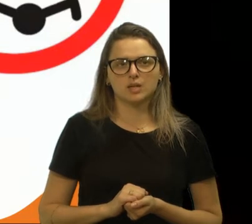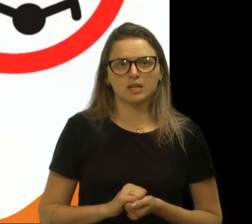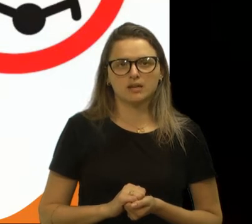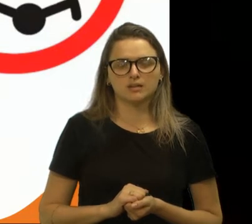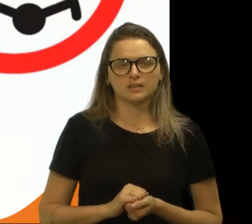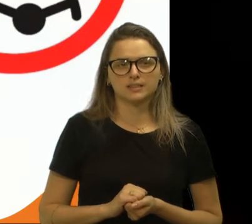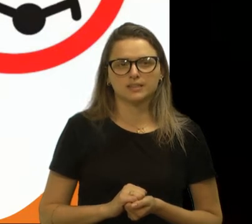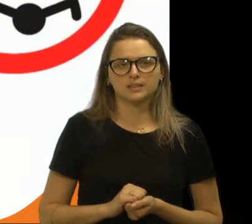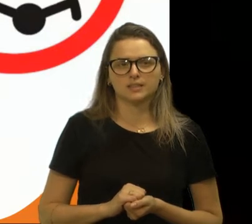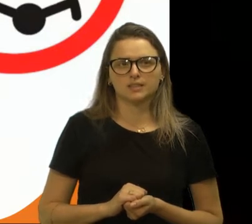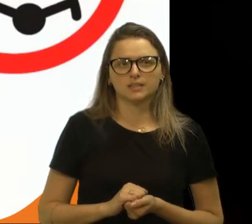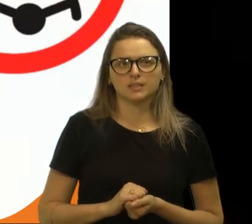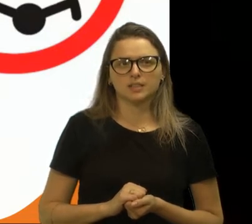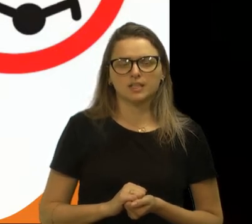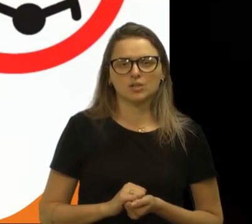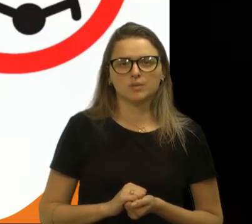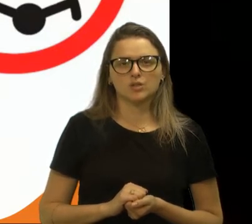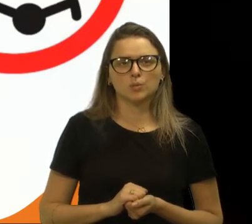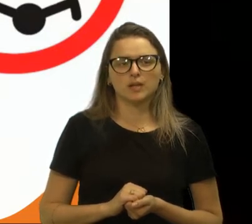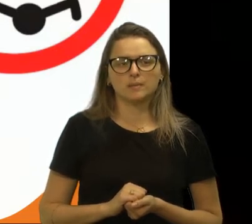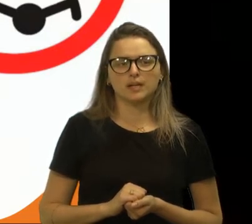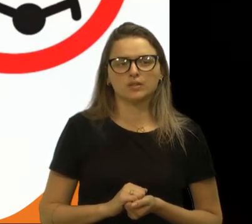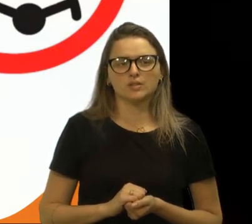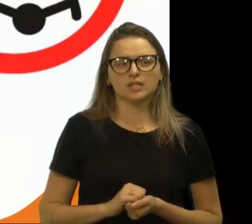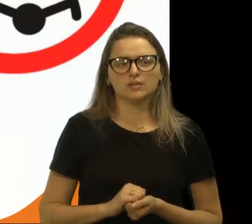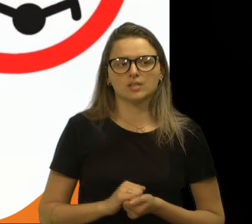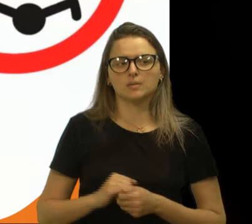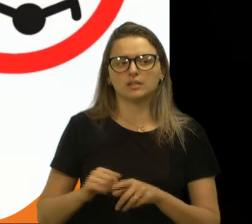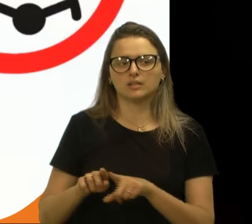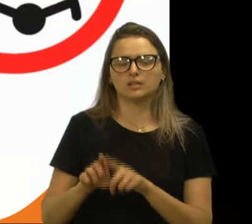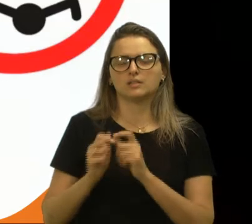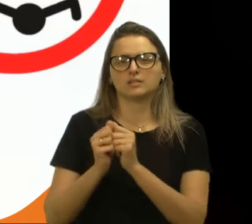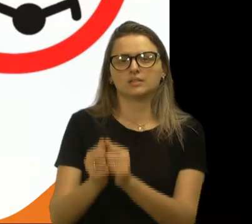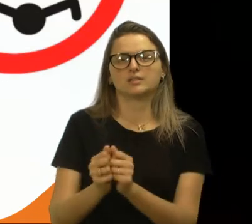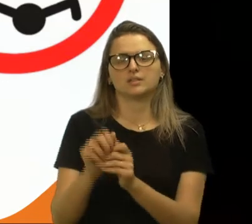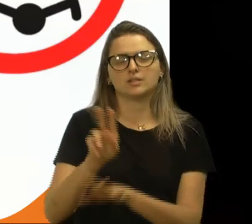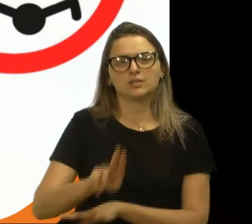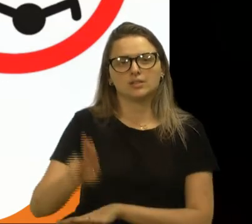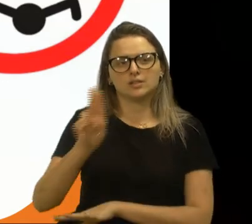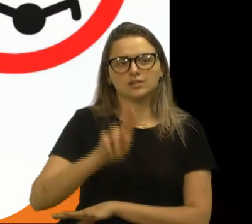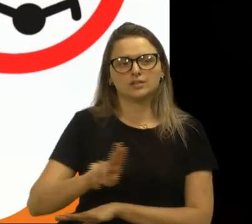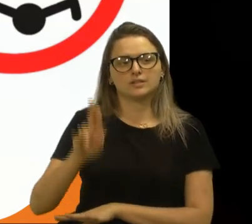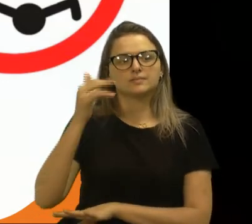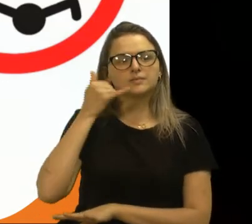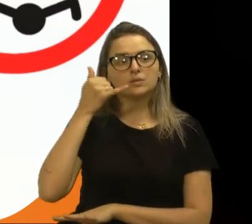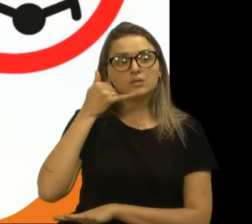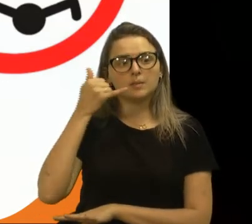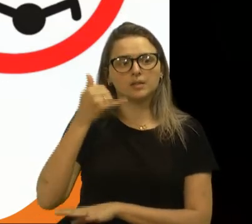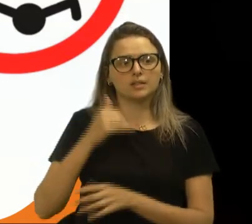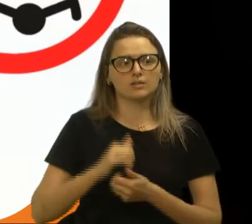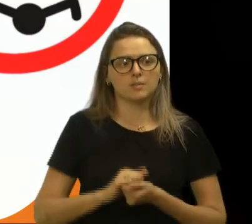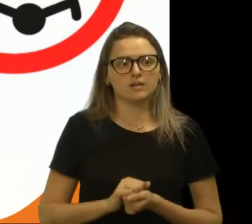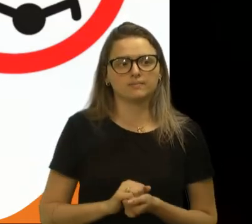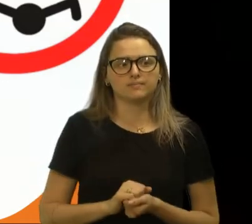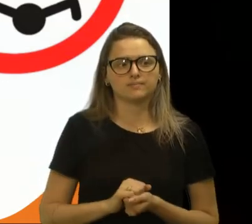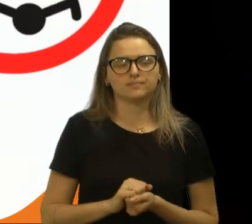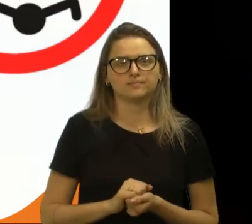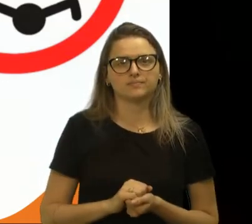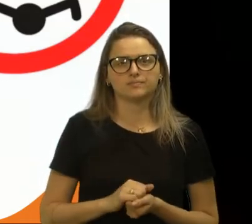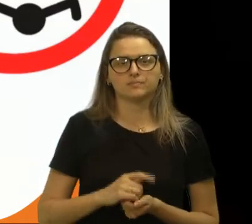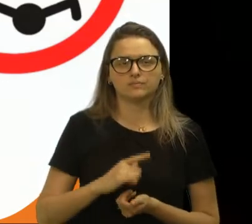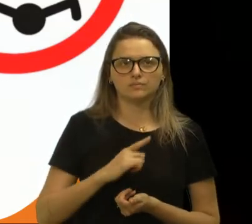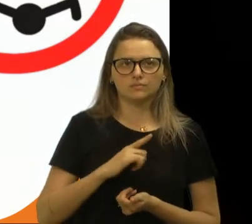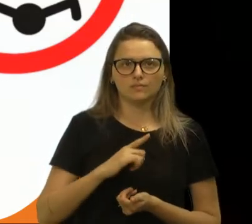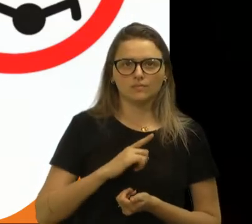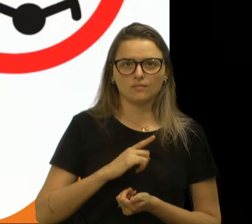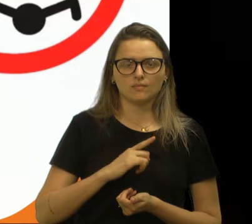Bom, a gente ainda observa durante o trânsito ações como utilizar o telefone celular e dirigir. Isso é